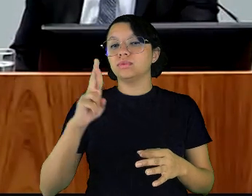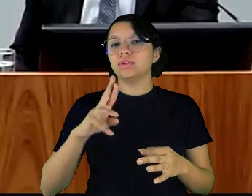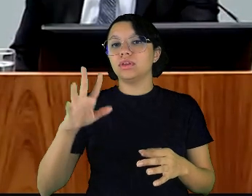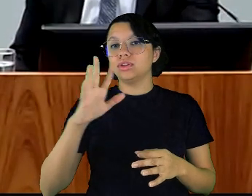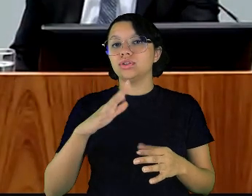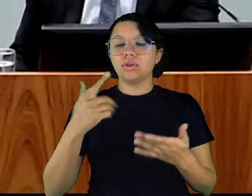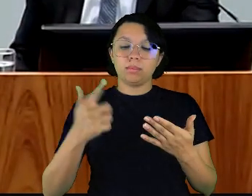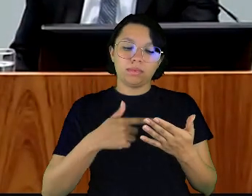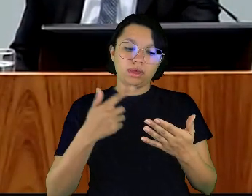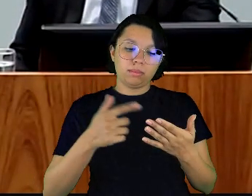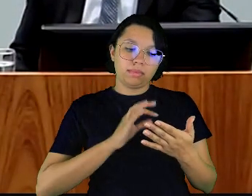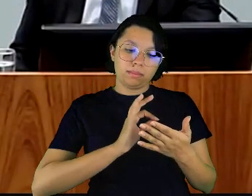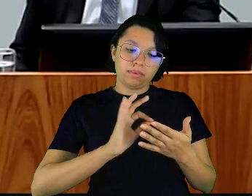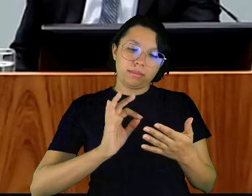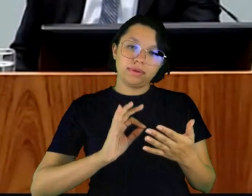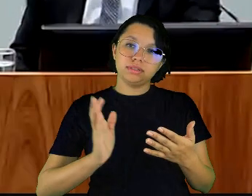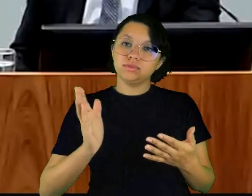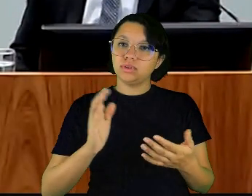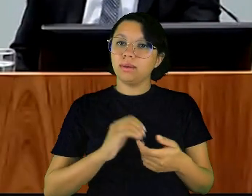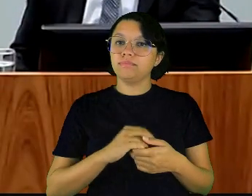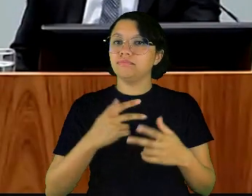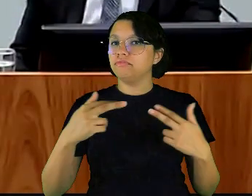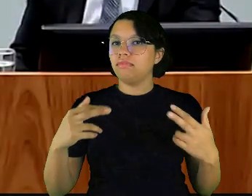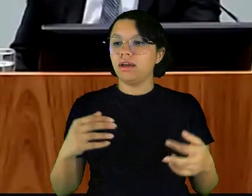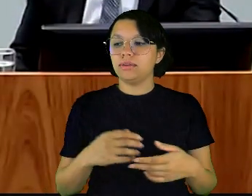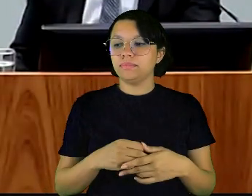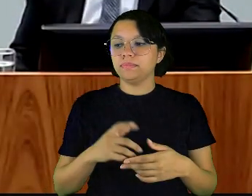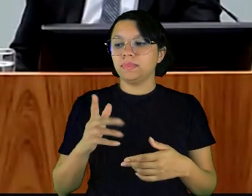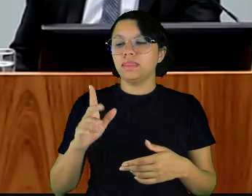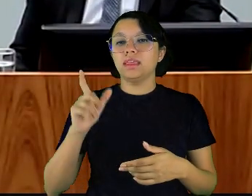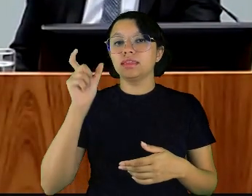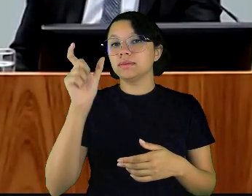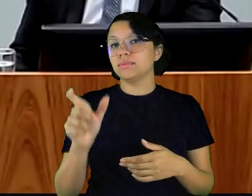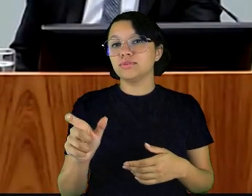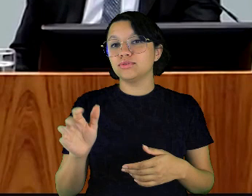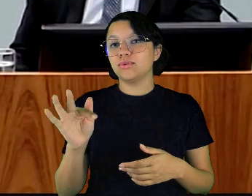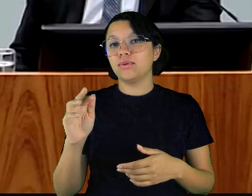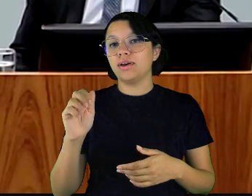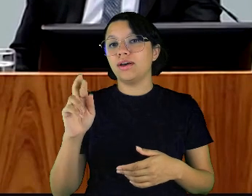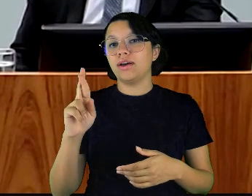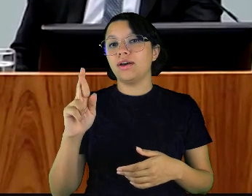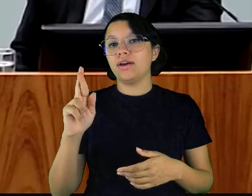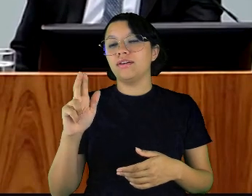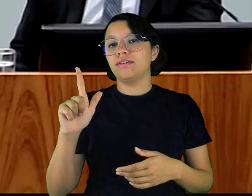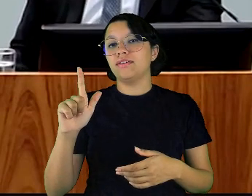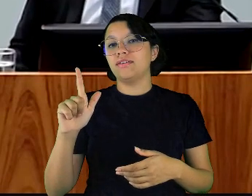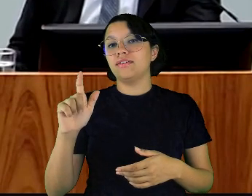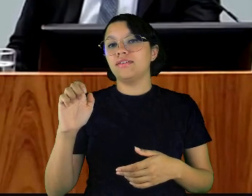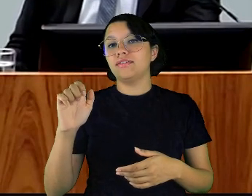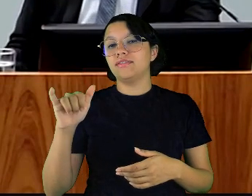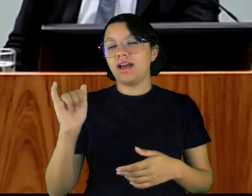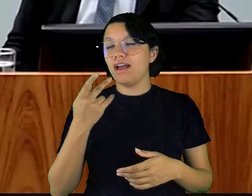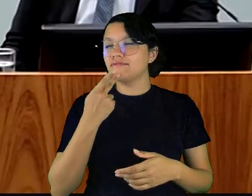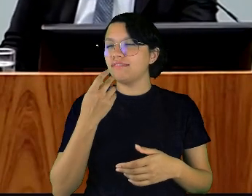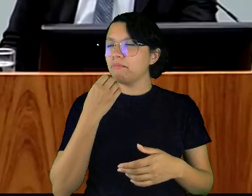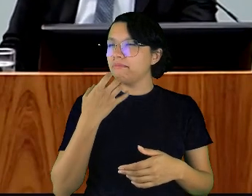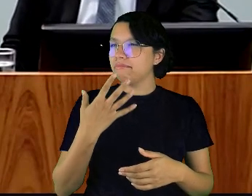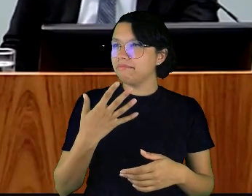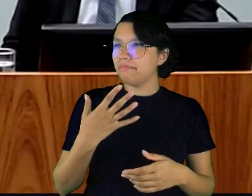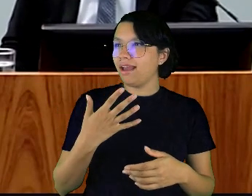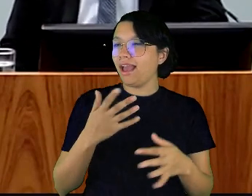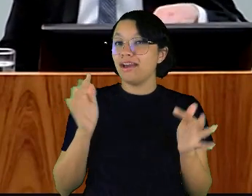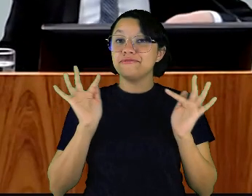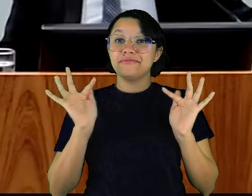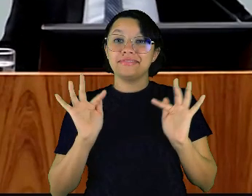livros jurídicos. O Farley é essa pessoa extrovertida, fala muito bem, como nós pudemos